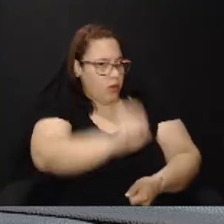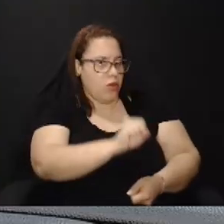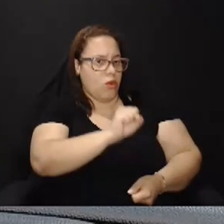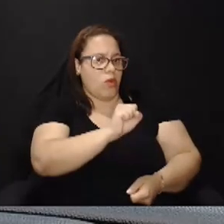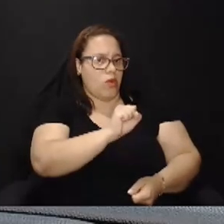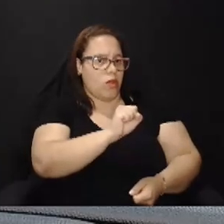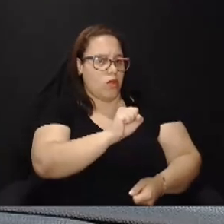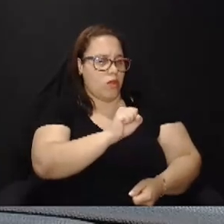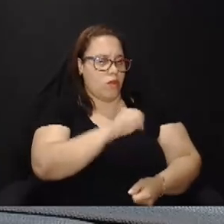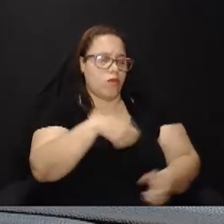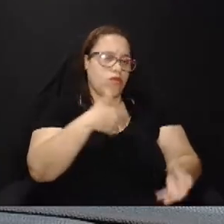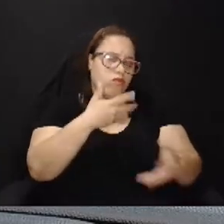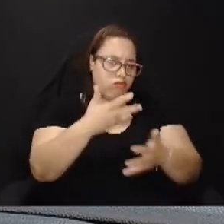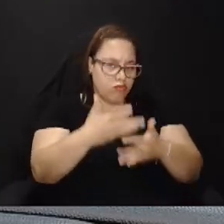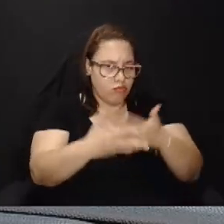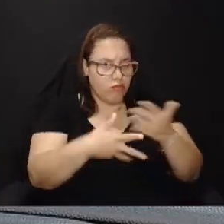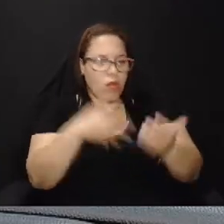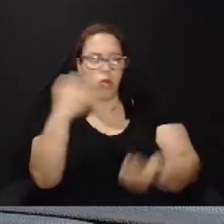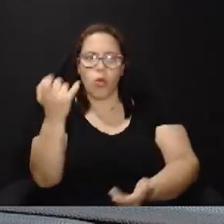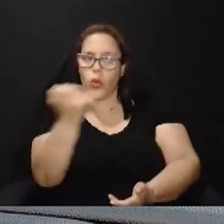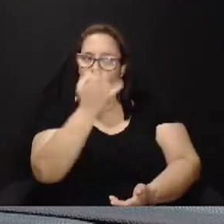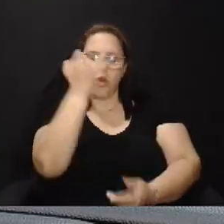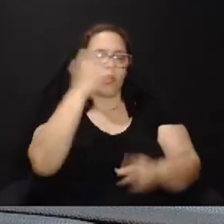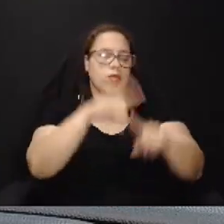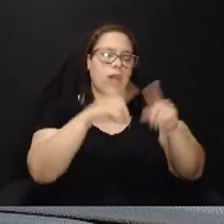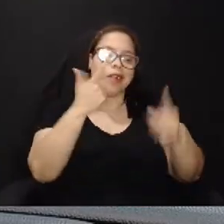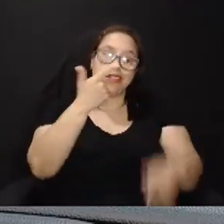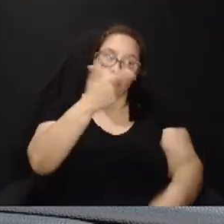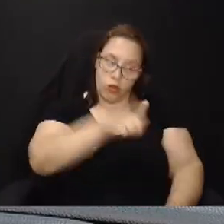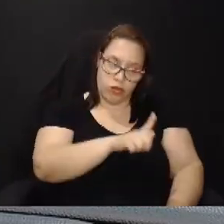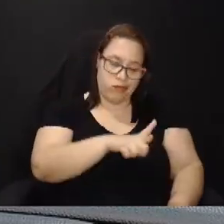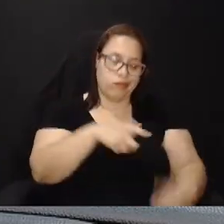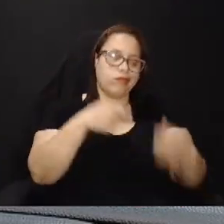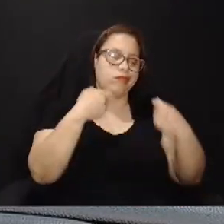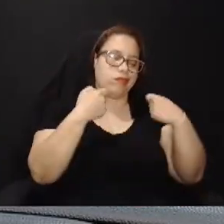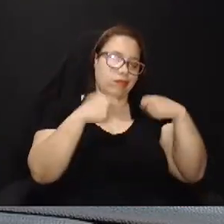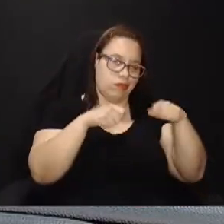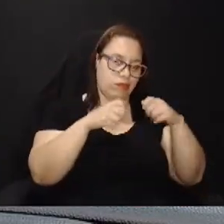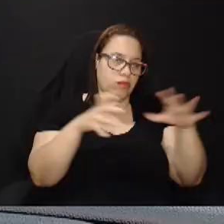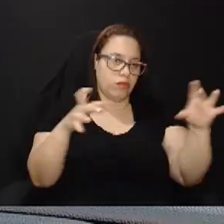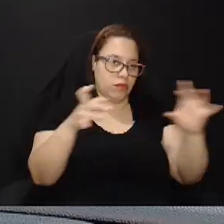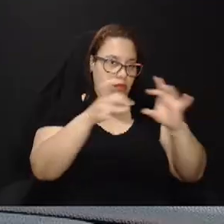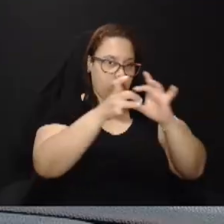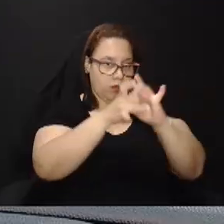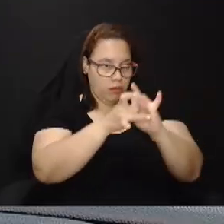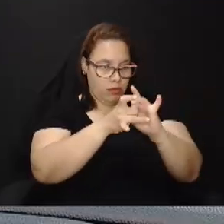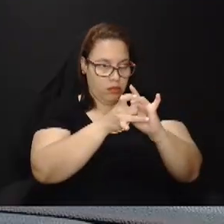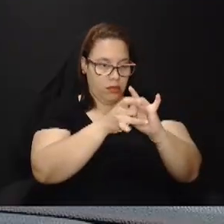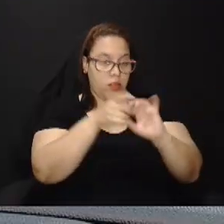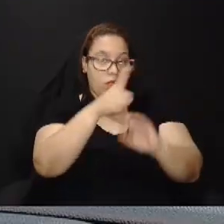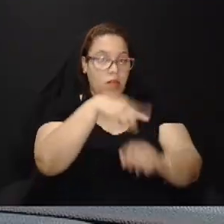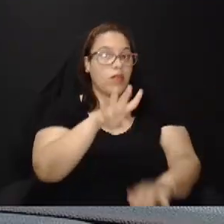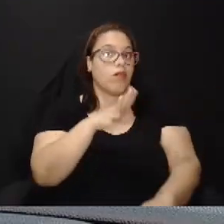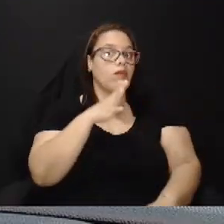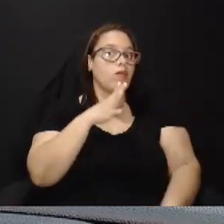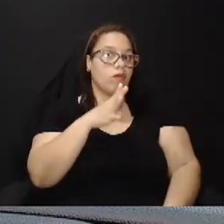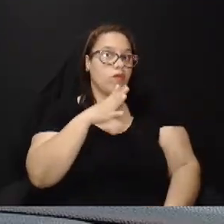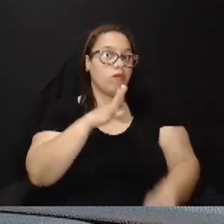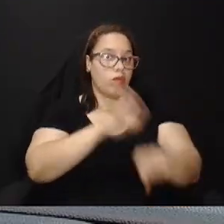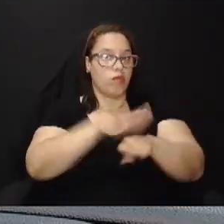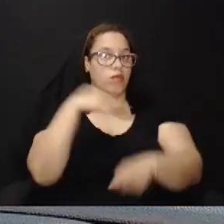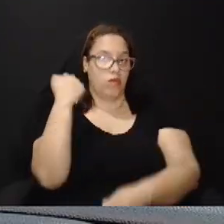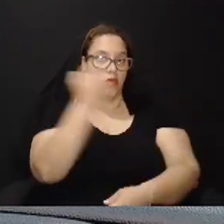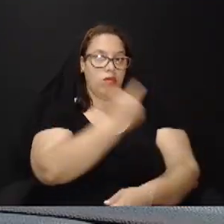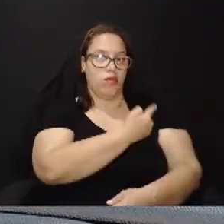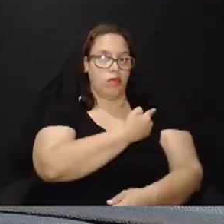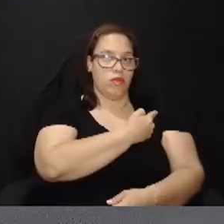tudo isso é muito importante, mas, de novo, precisa unir, né? Aqueles que conhecem muito mais do que nós. Tem gente